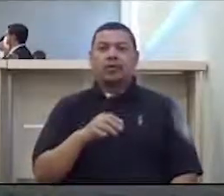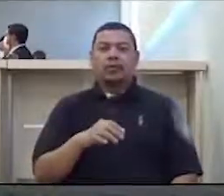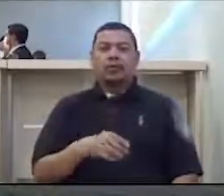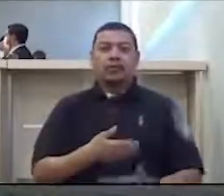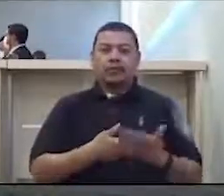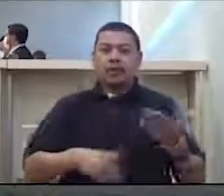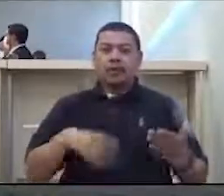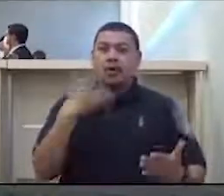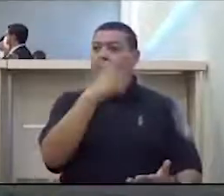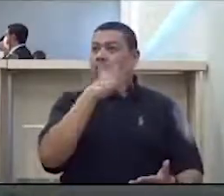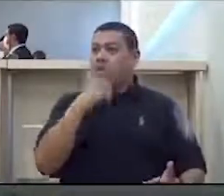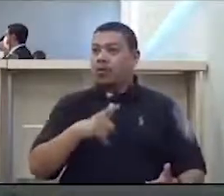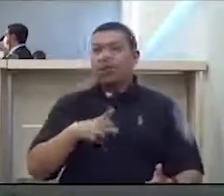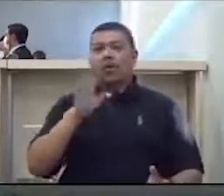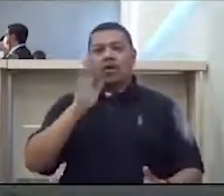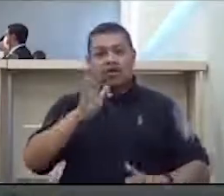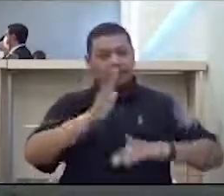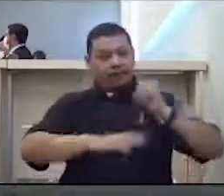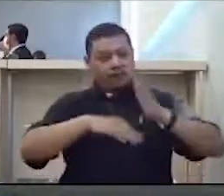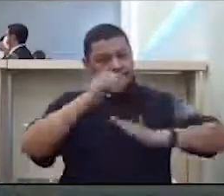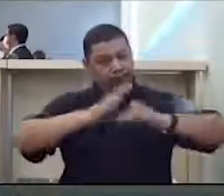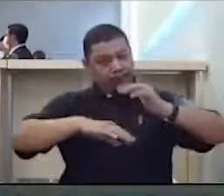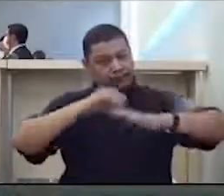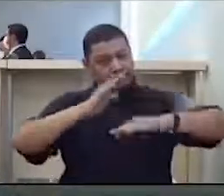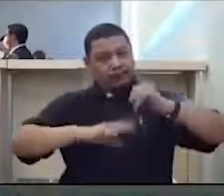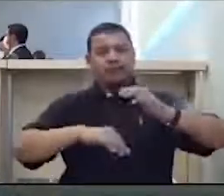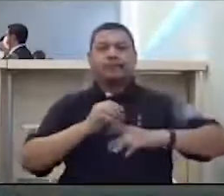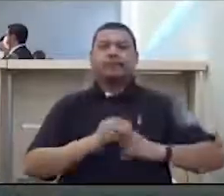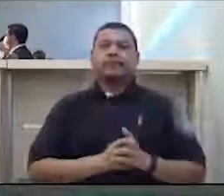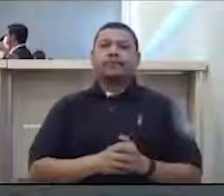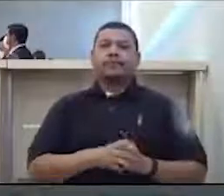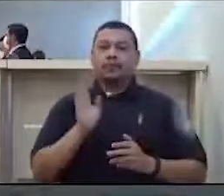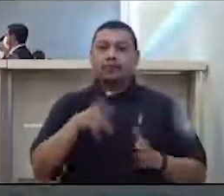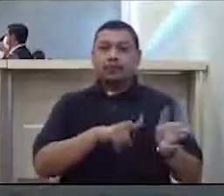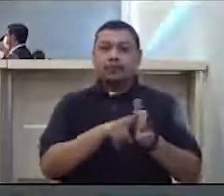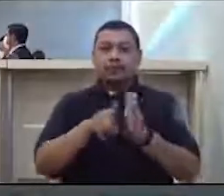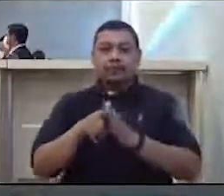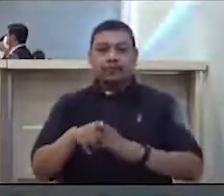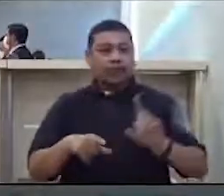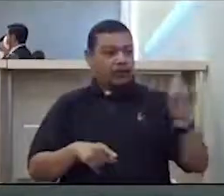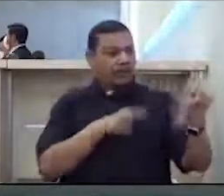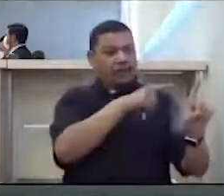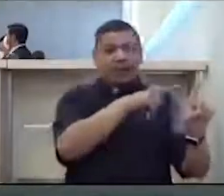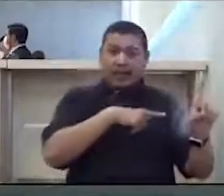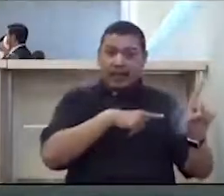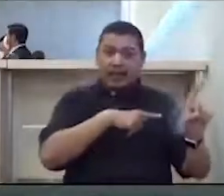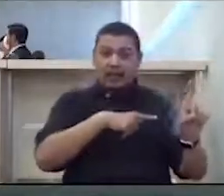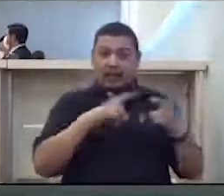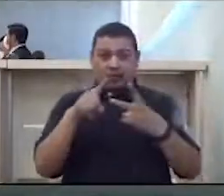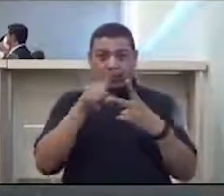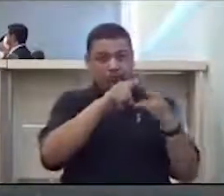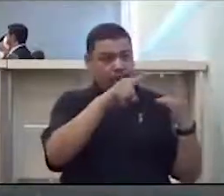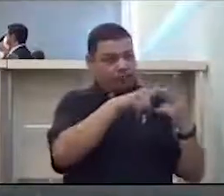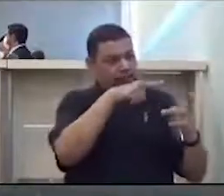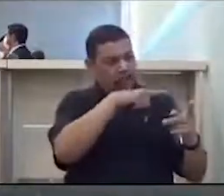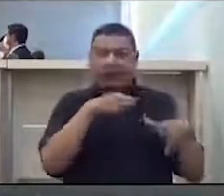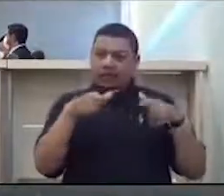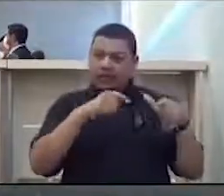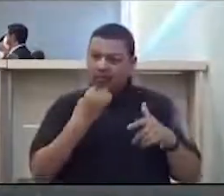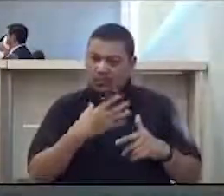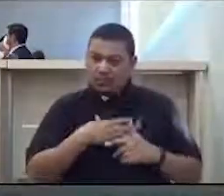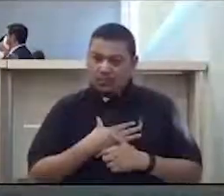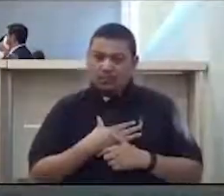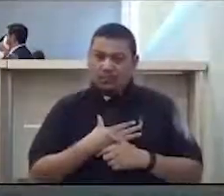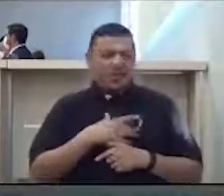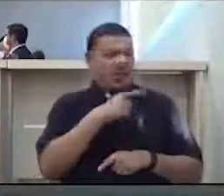capacidade enorme que eu já investiguei e perguntei para alguns médicos, alguns servidores lá. Essa pessoa é apta, trabalha bem, é a